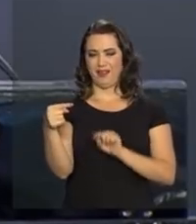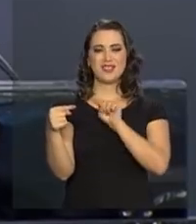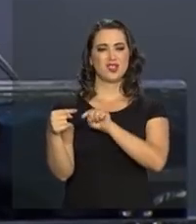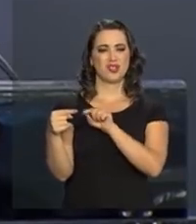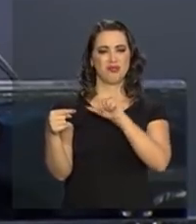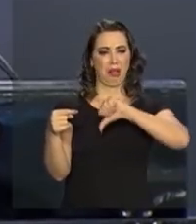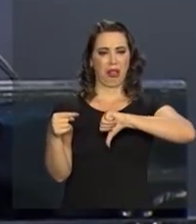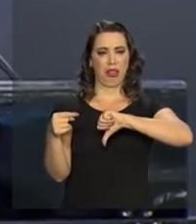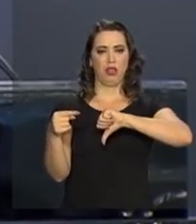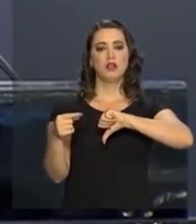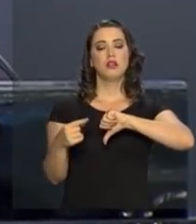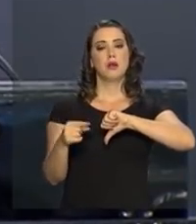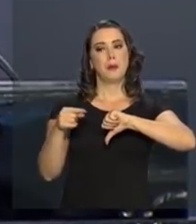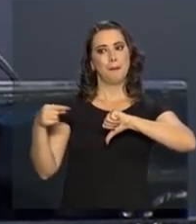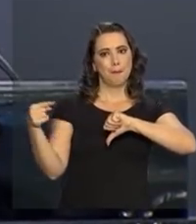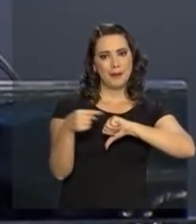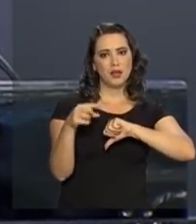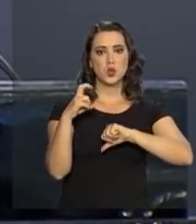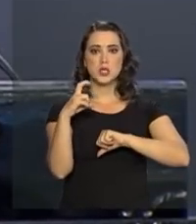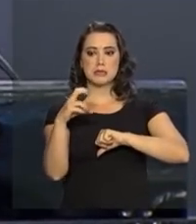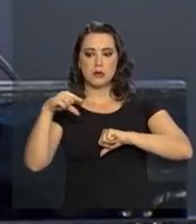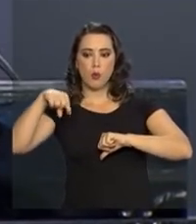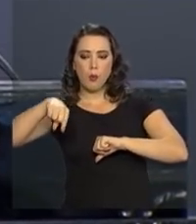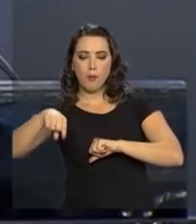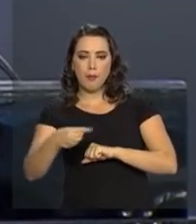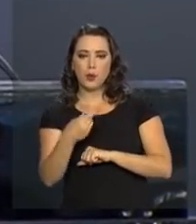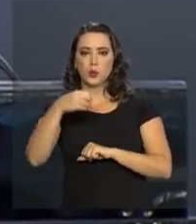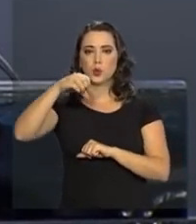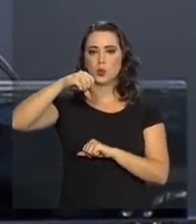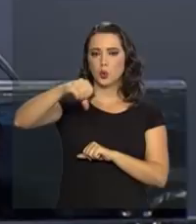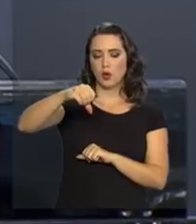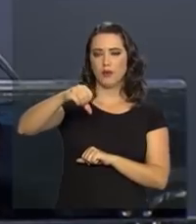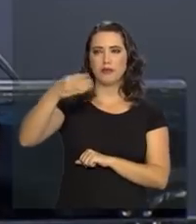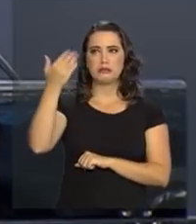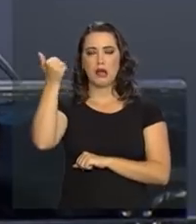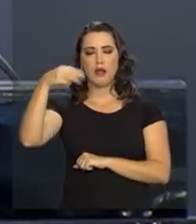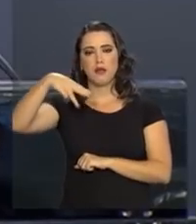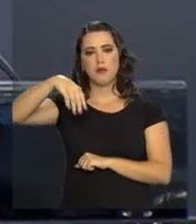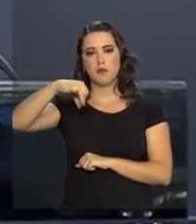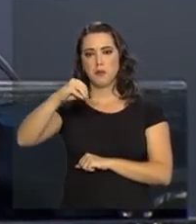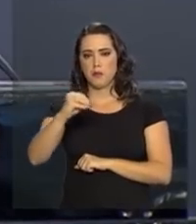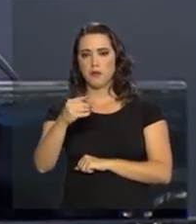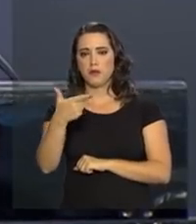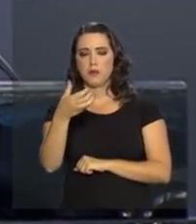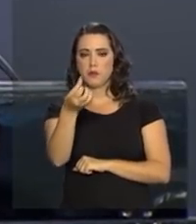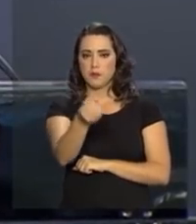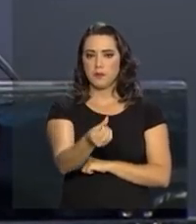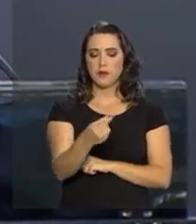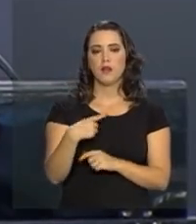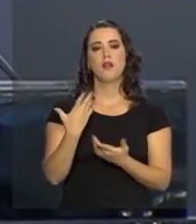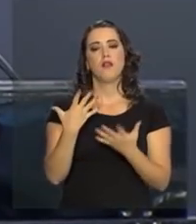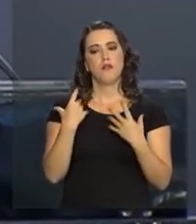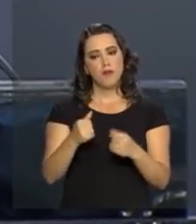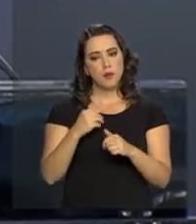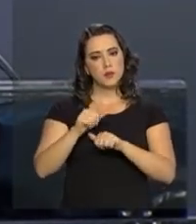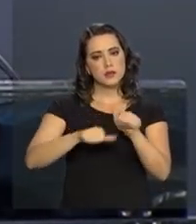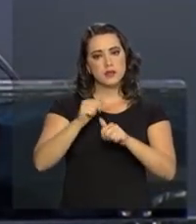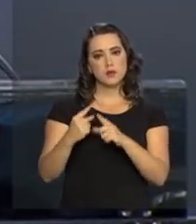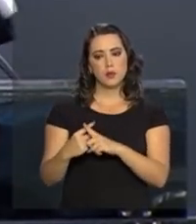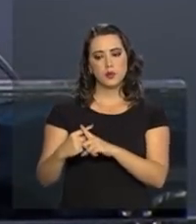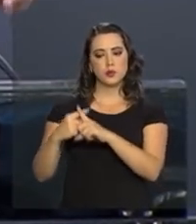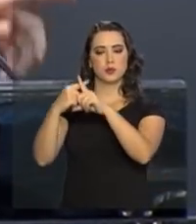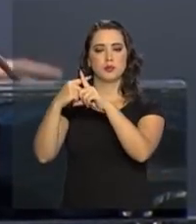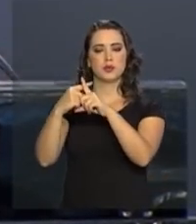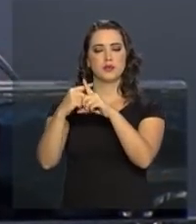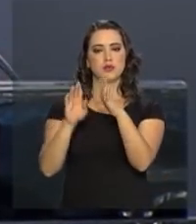O PIB é de menos 5,9% em maio de 2016. Vamos fazê-lo positivo. Assumimos em